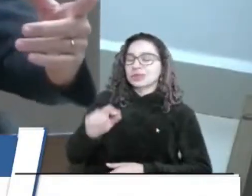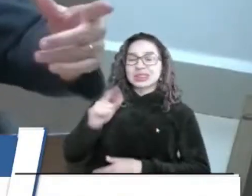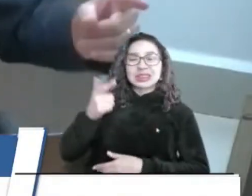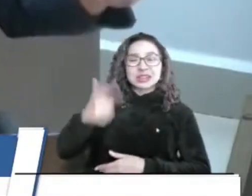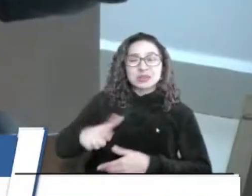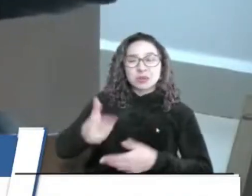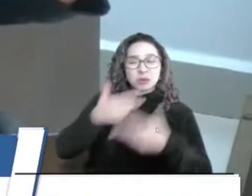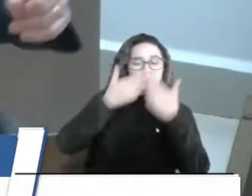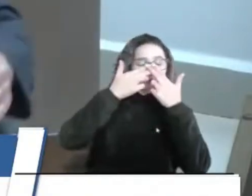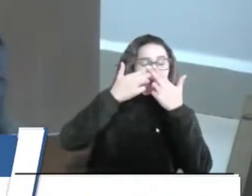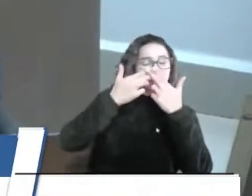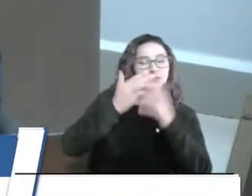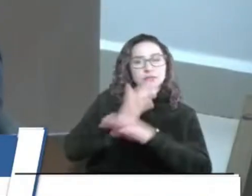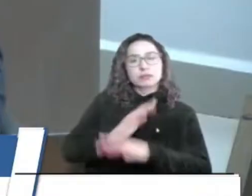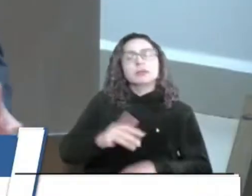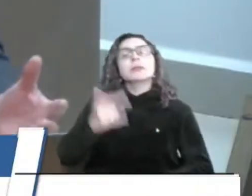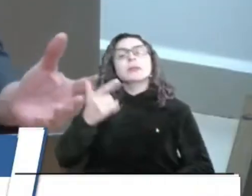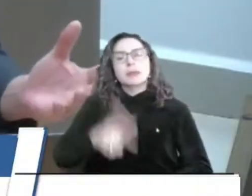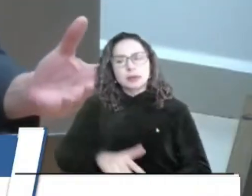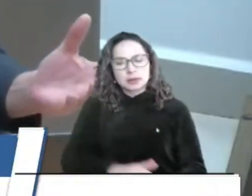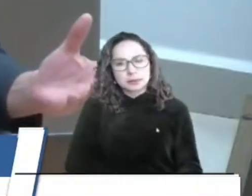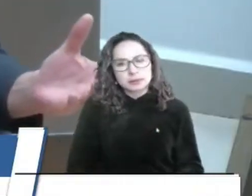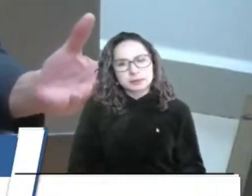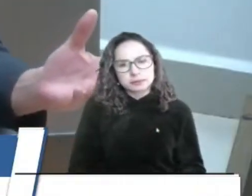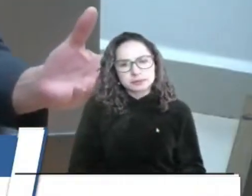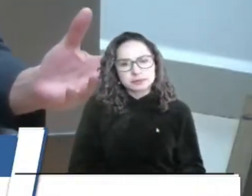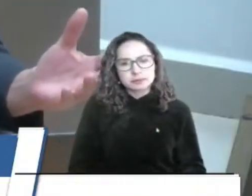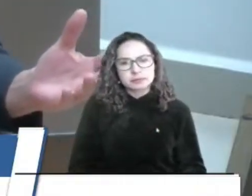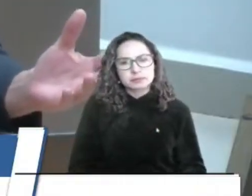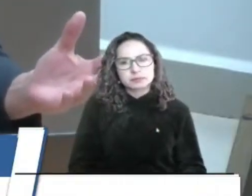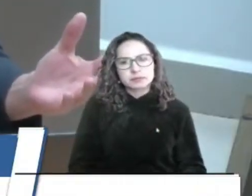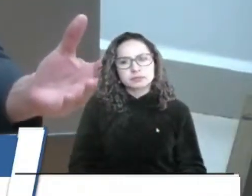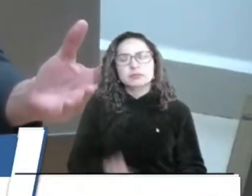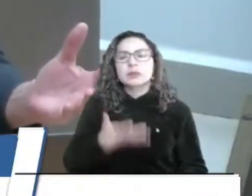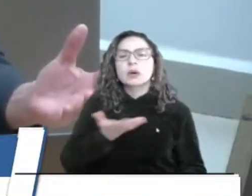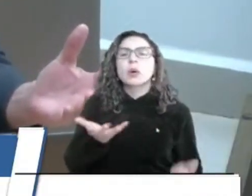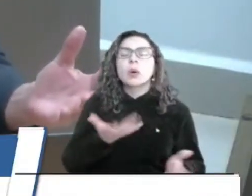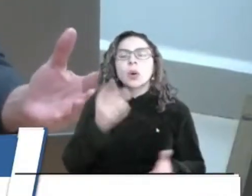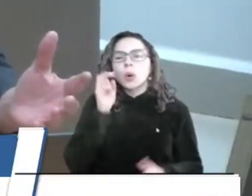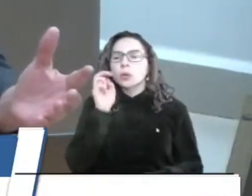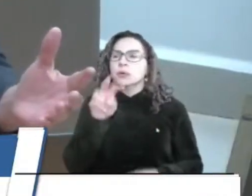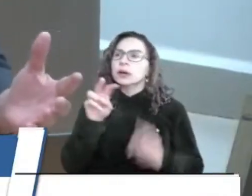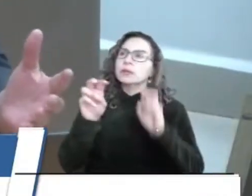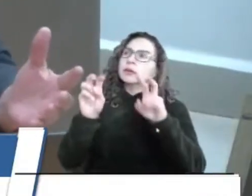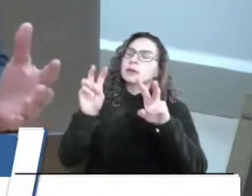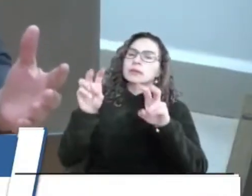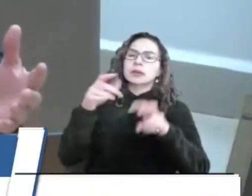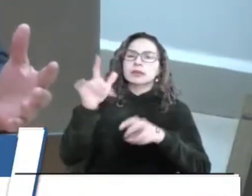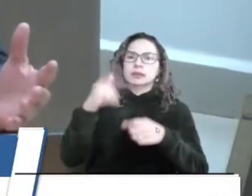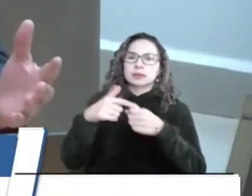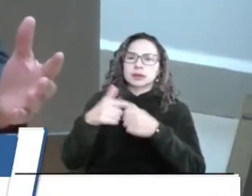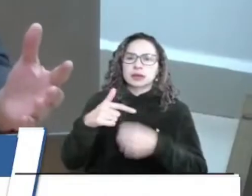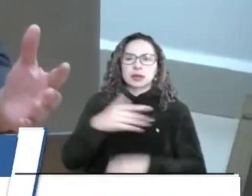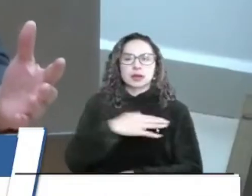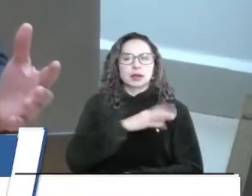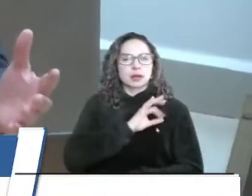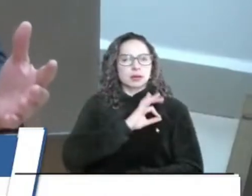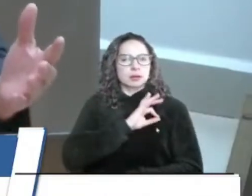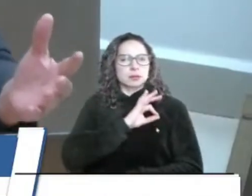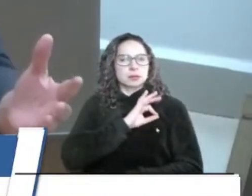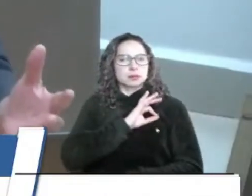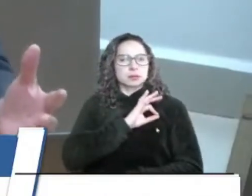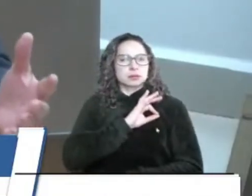tipo de coisa. Outra coisa, nós estamos vendo em outras cidades as guardas civis